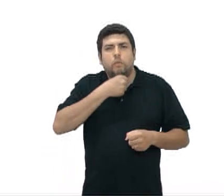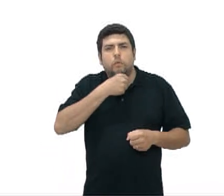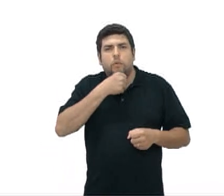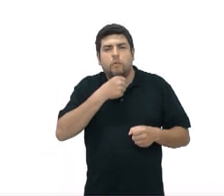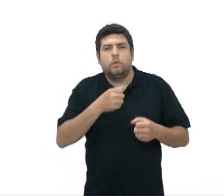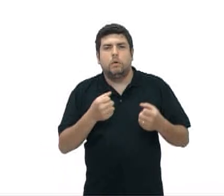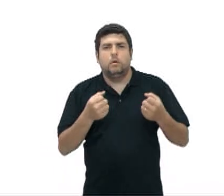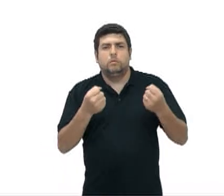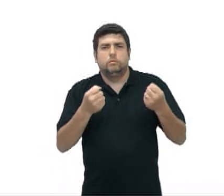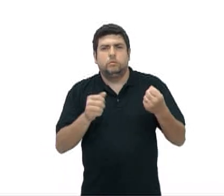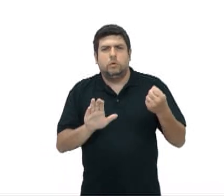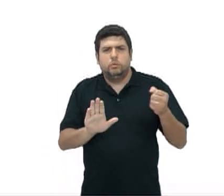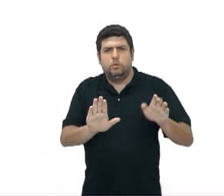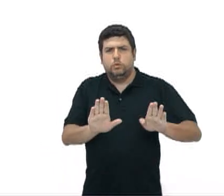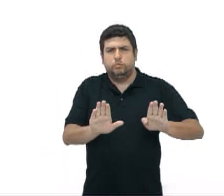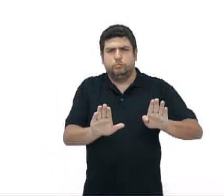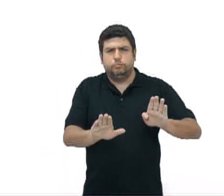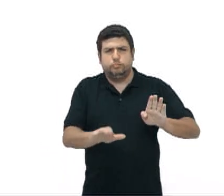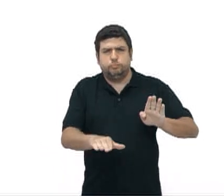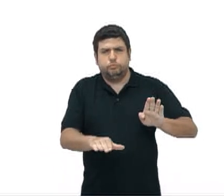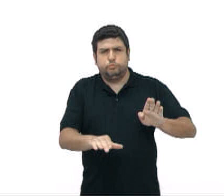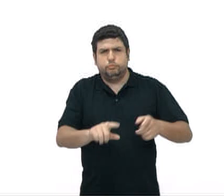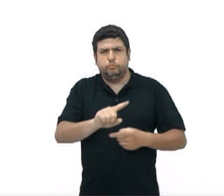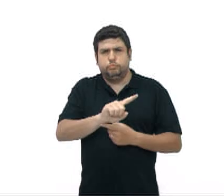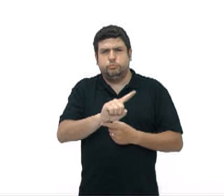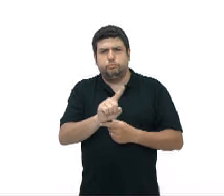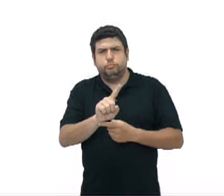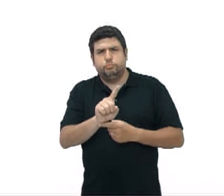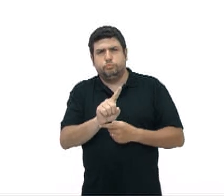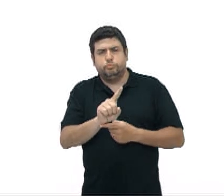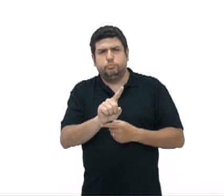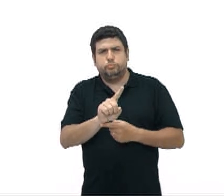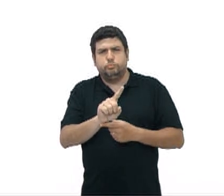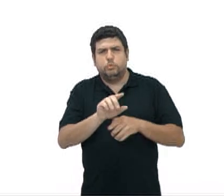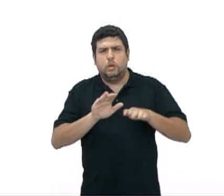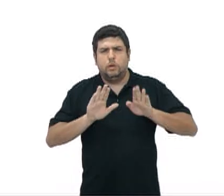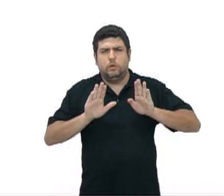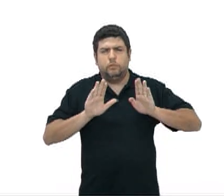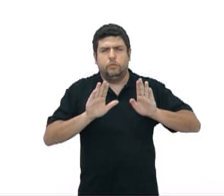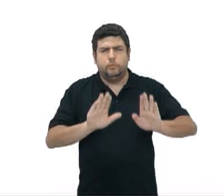o pé no acelerador para manter a velocidade, é zero.